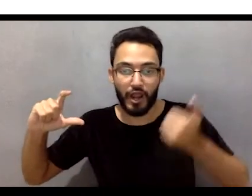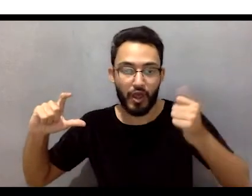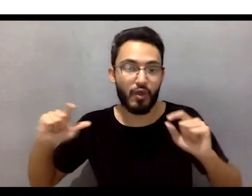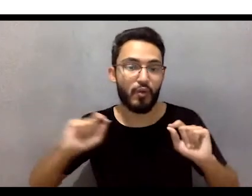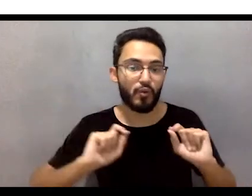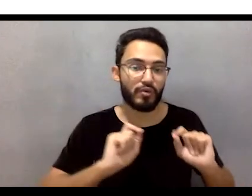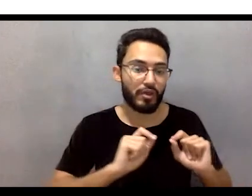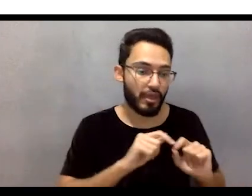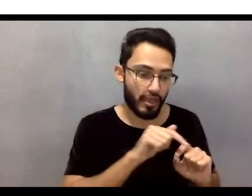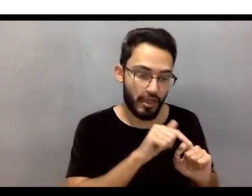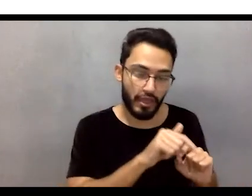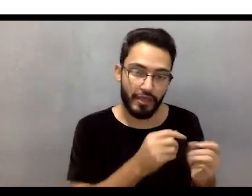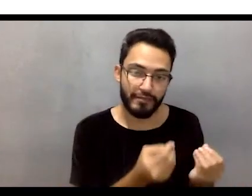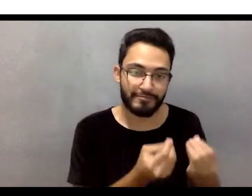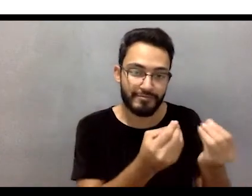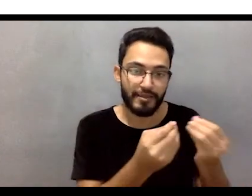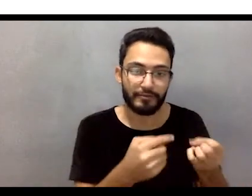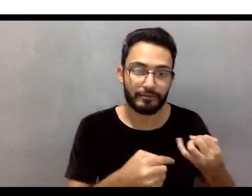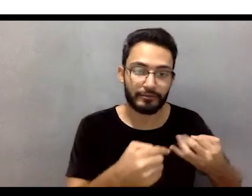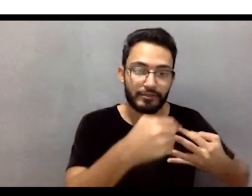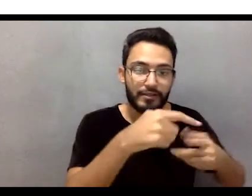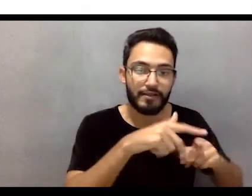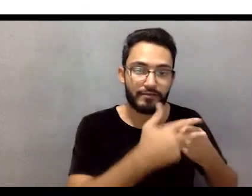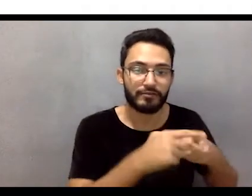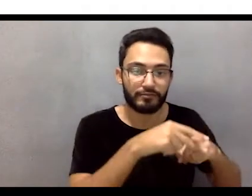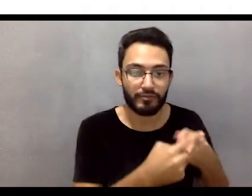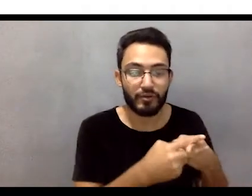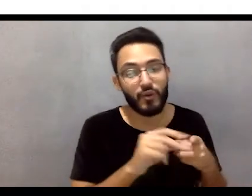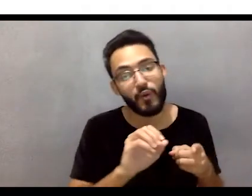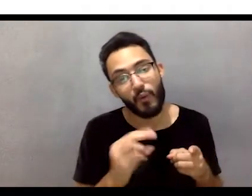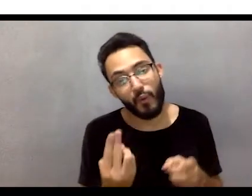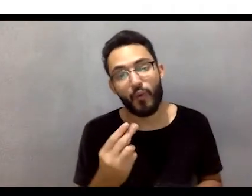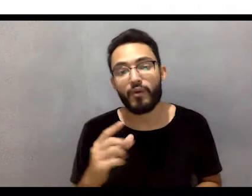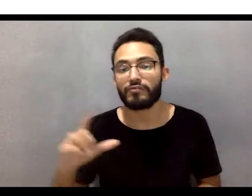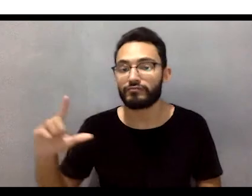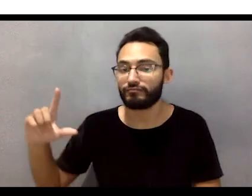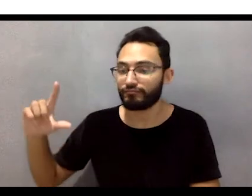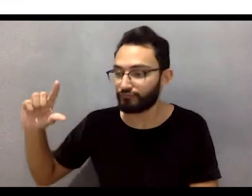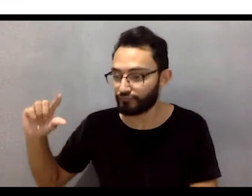da funcionalidade ou quando a gente reduz o